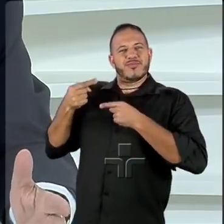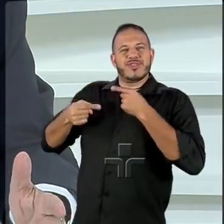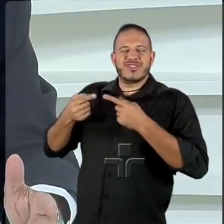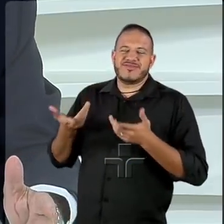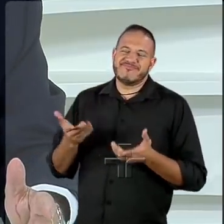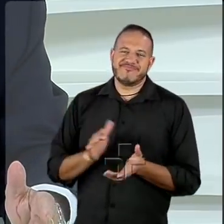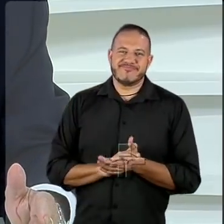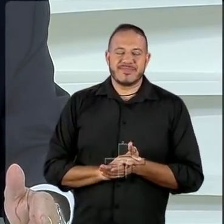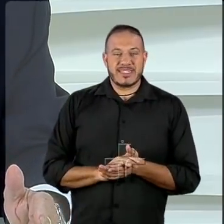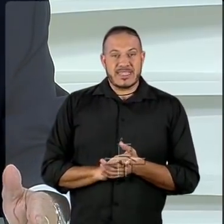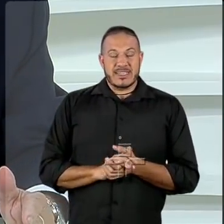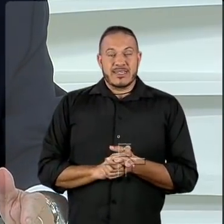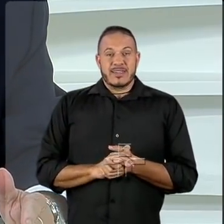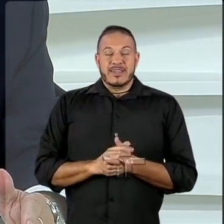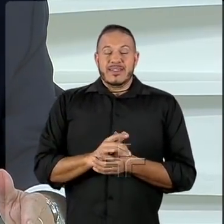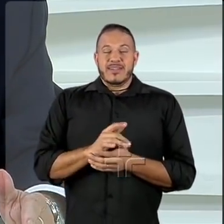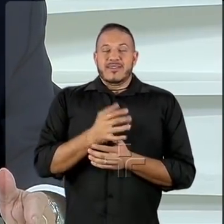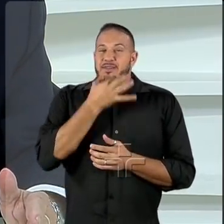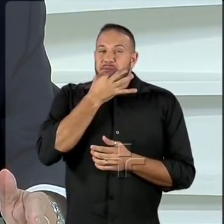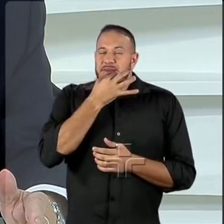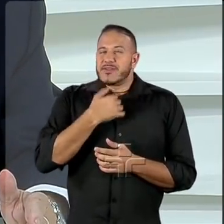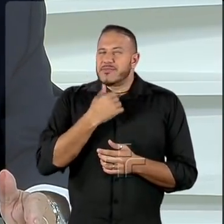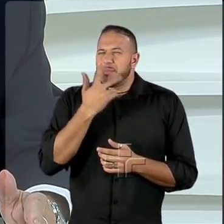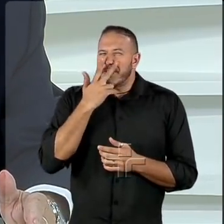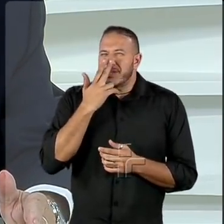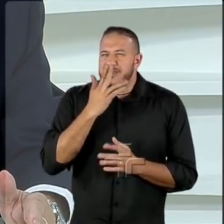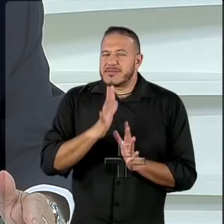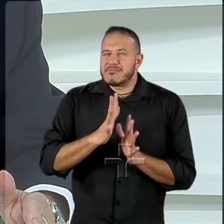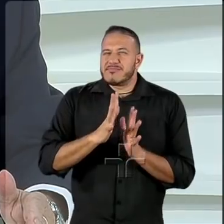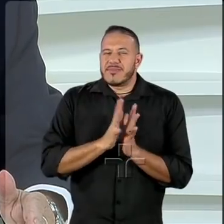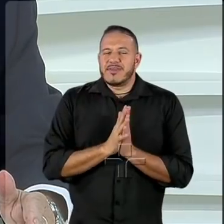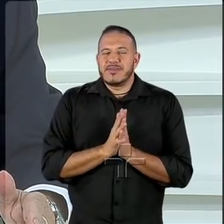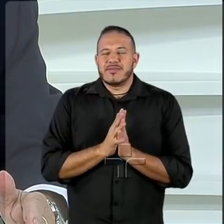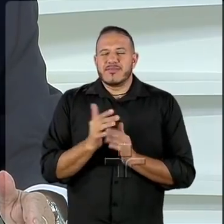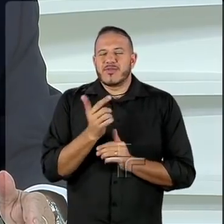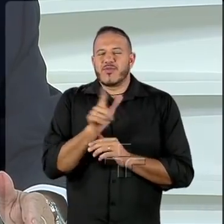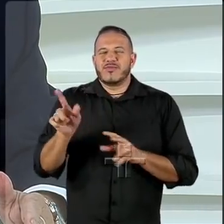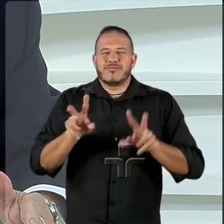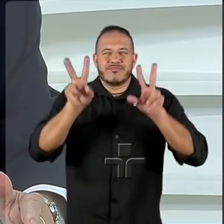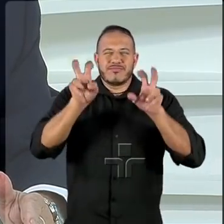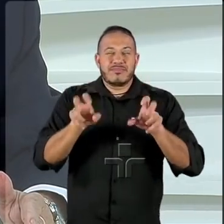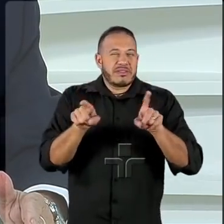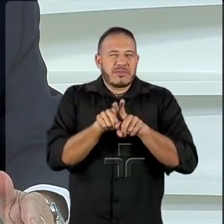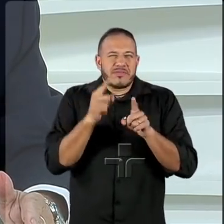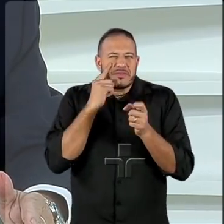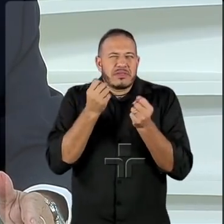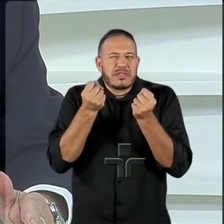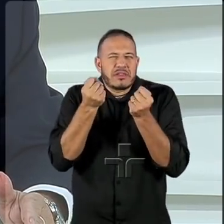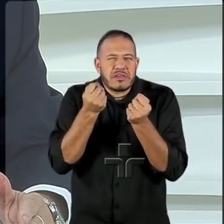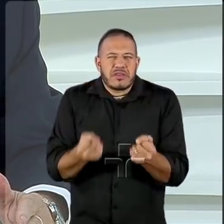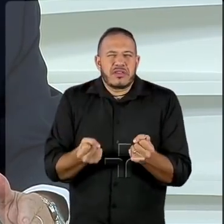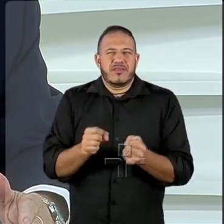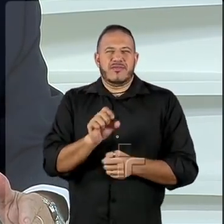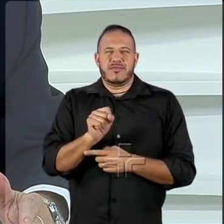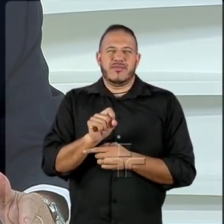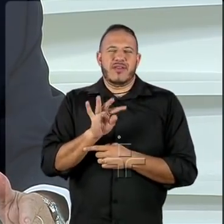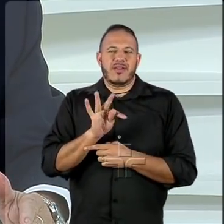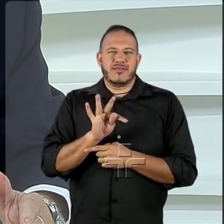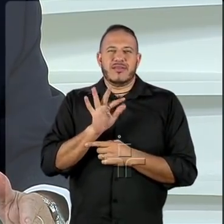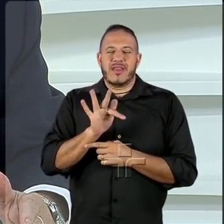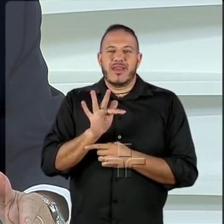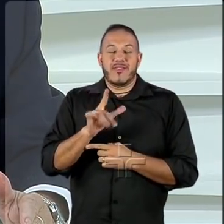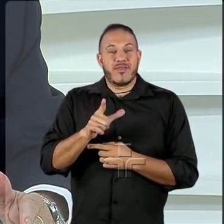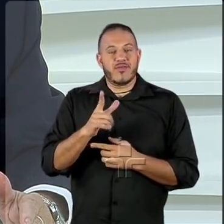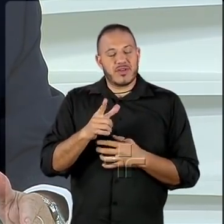me parece que a outra questão que é gravíssima no Supremo é o